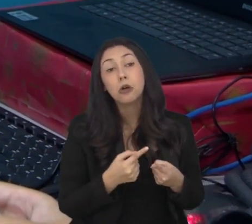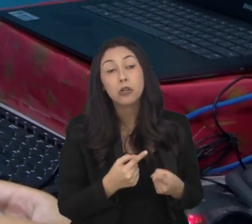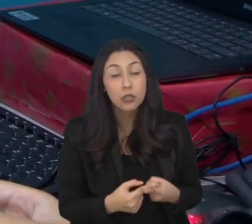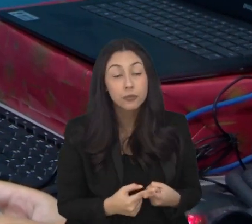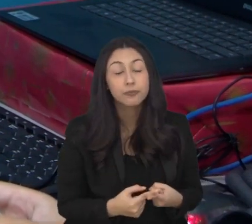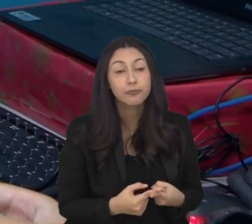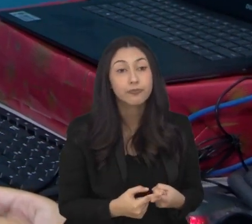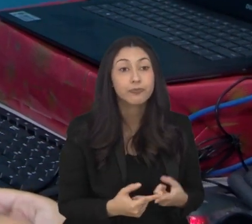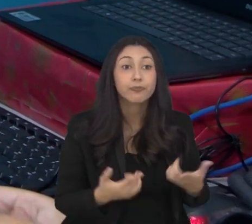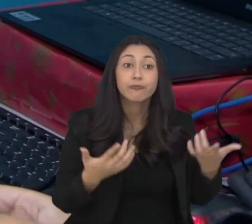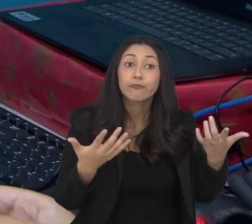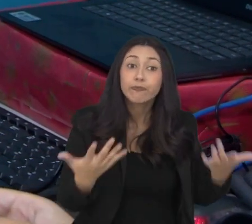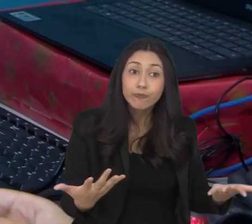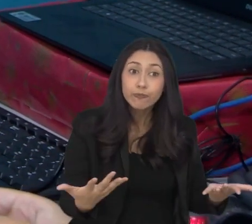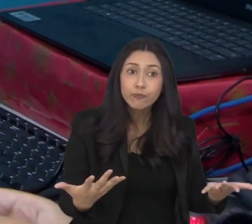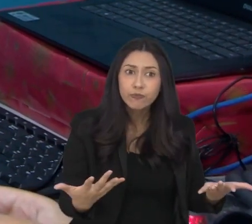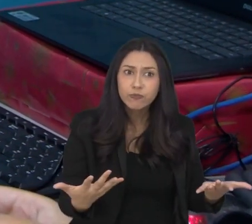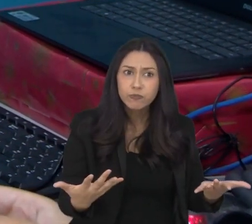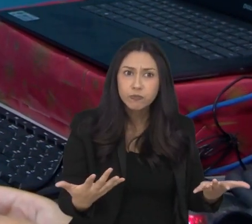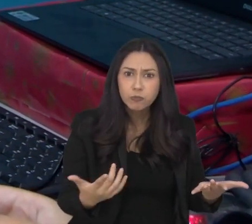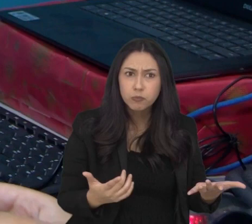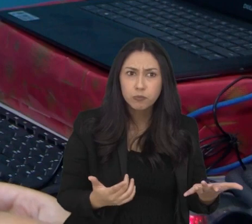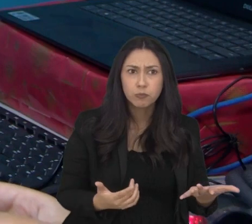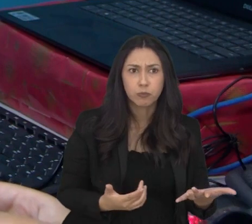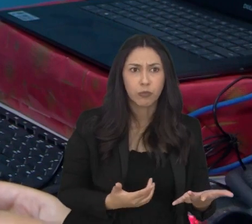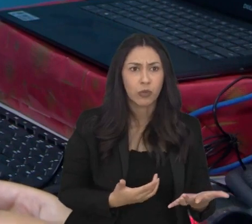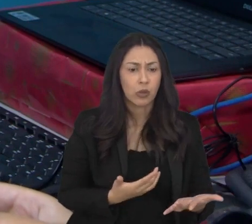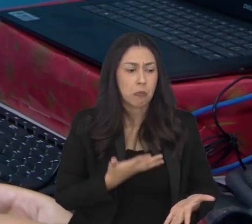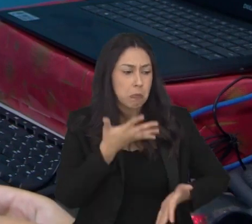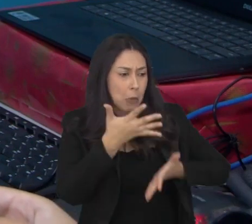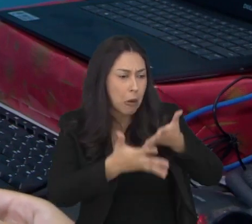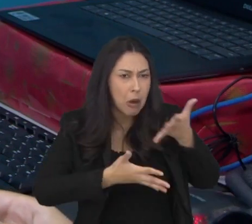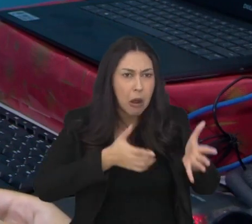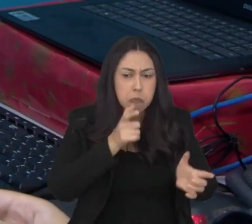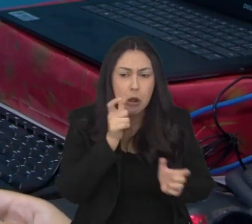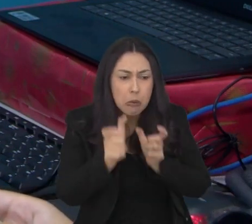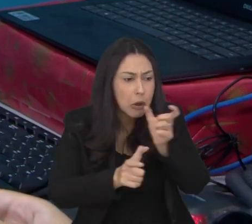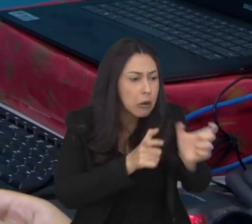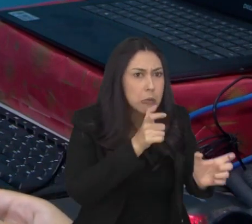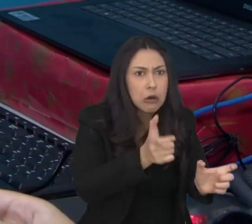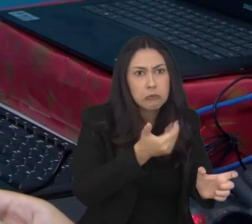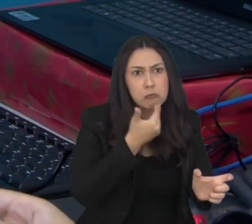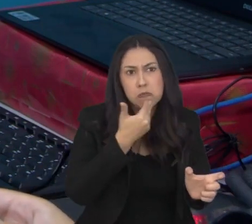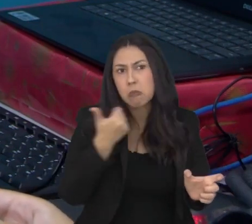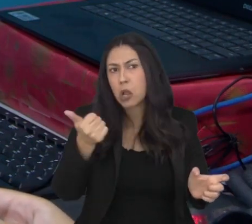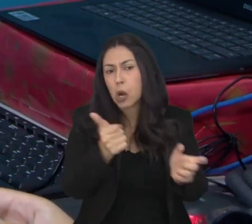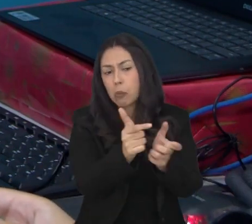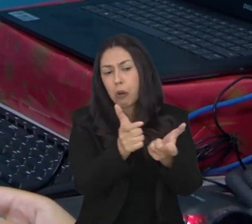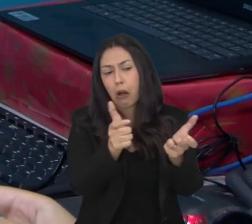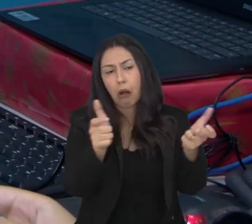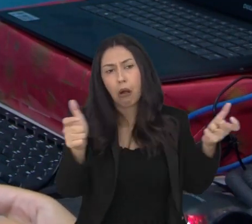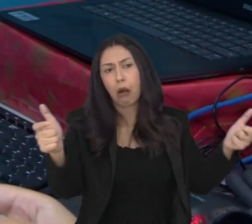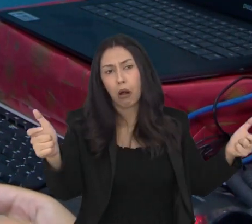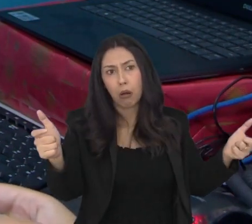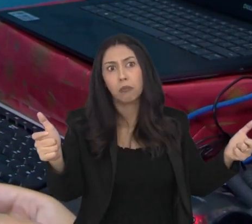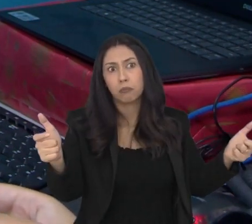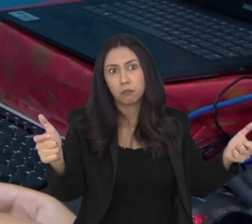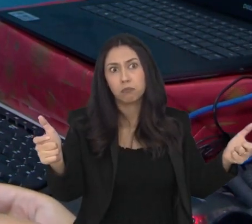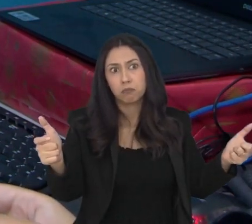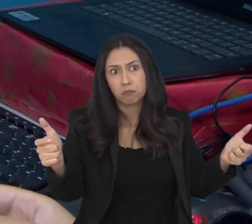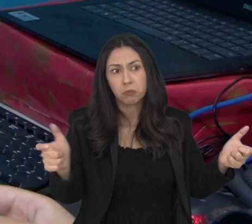quê? Porque aí o vocabulário das pessoas fica melhores, mais vasto,